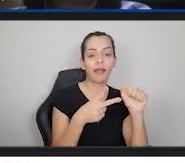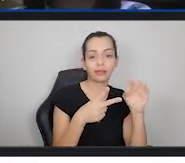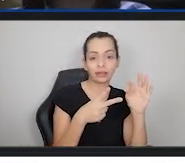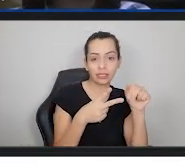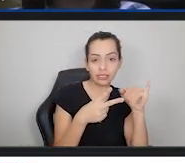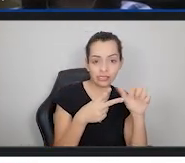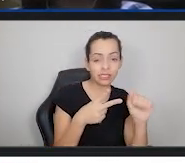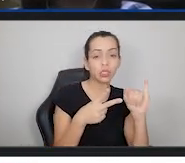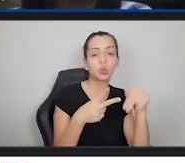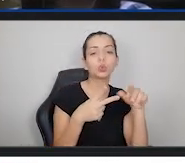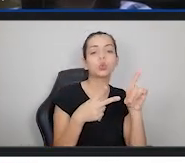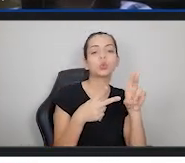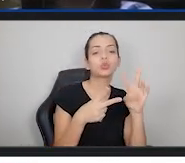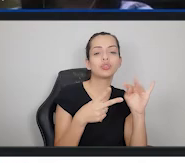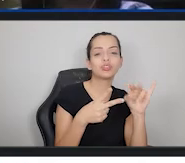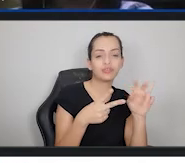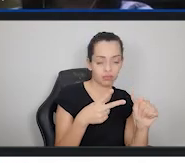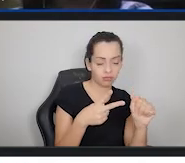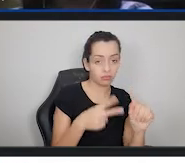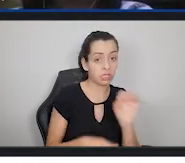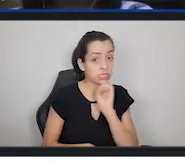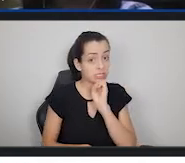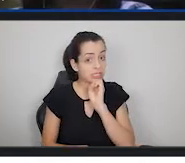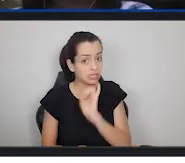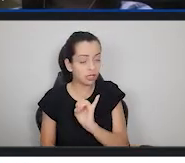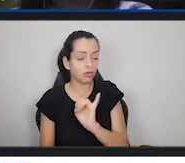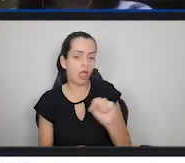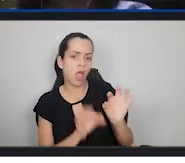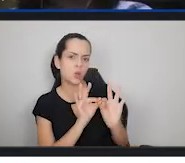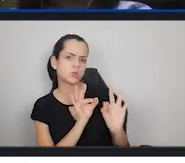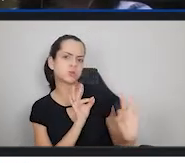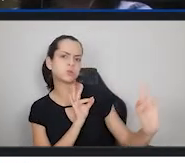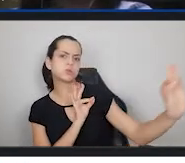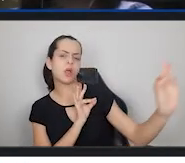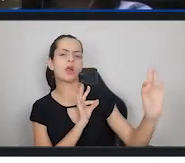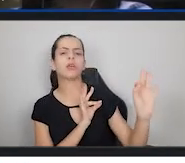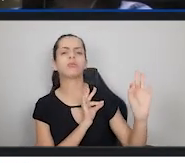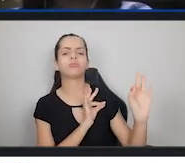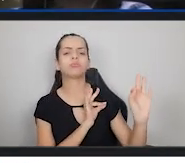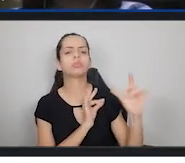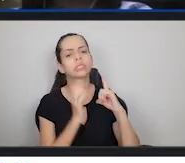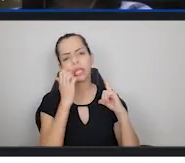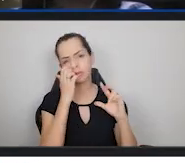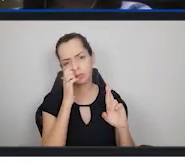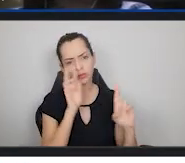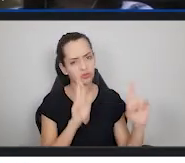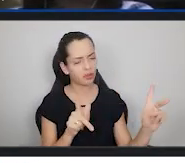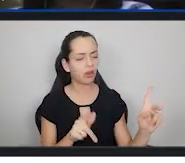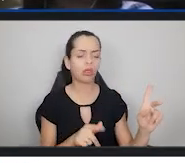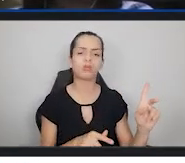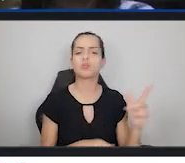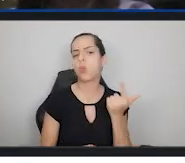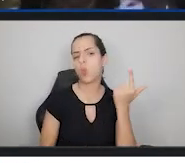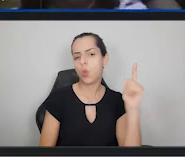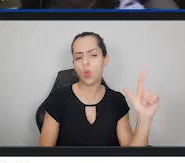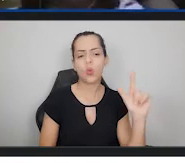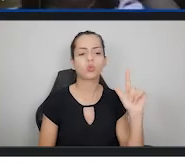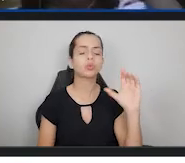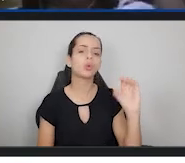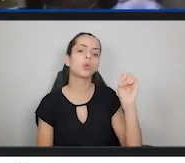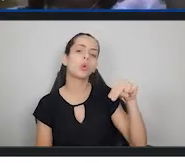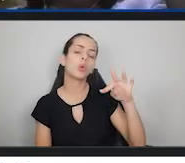condutância ela é praticamente desprezível. E o efeito de resistência e reatância indutiva. Se